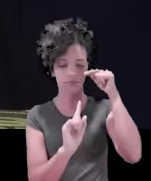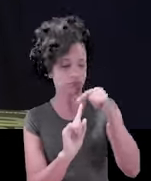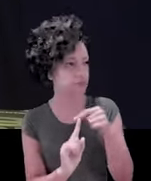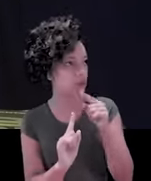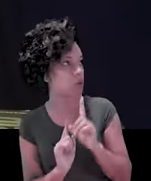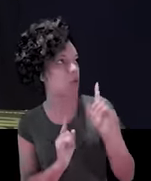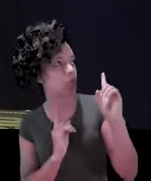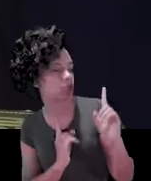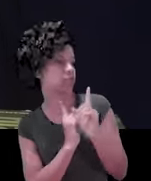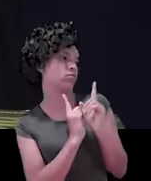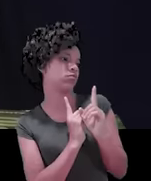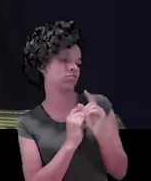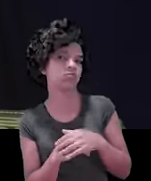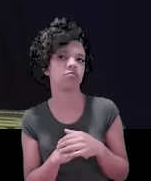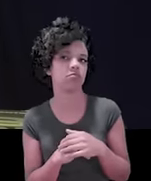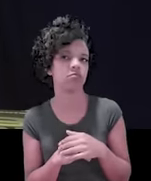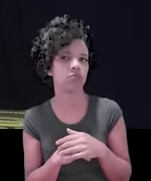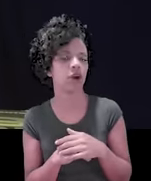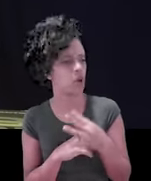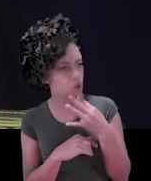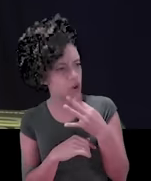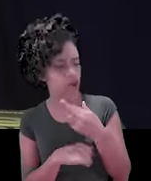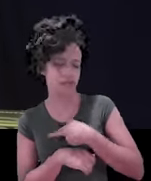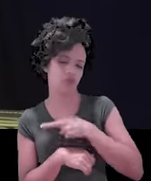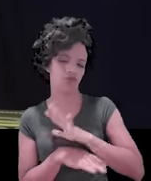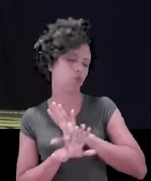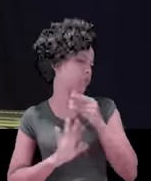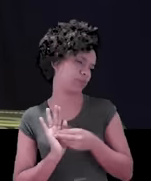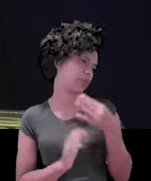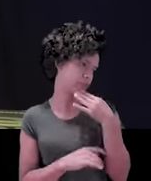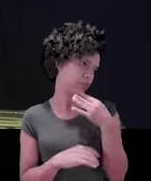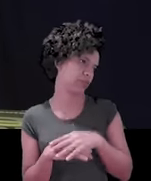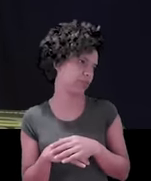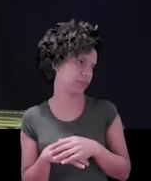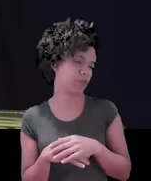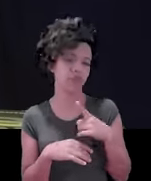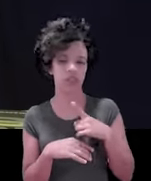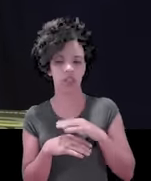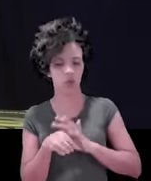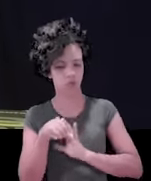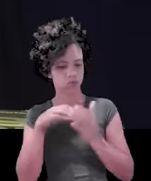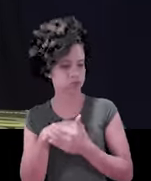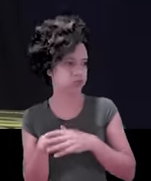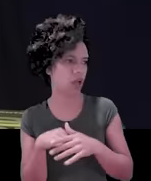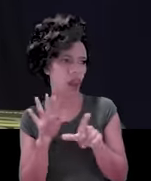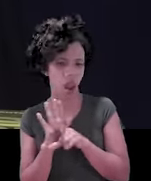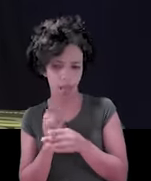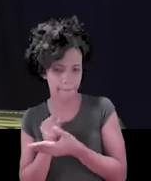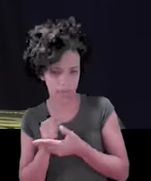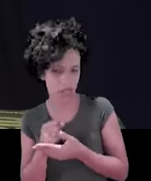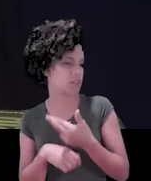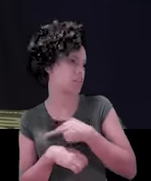Deus eu conheço gente consegue conhece princípios que estão já tu não conhece social do lado ocidental do planeta meu nossas